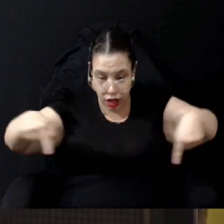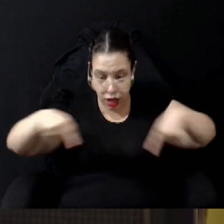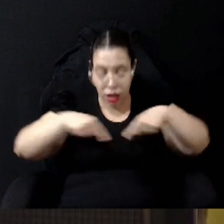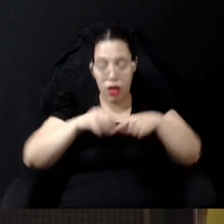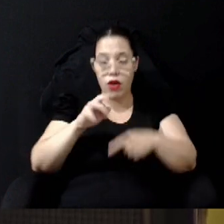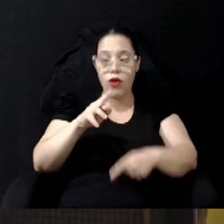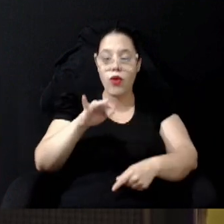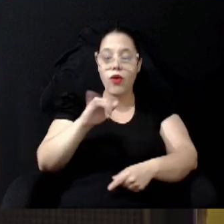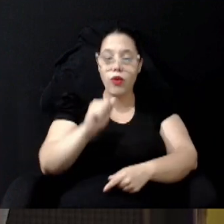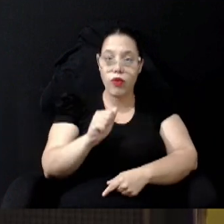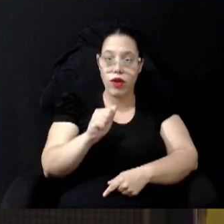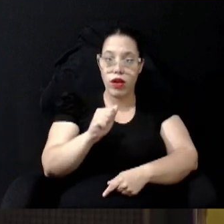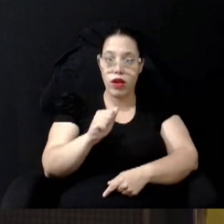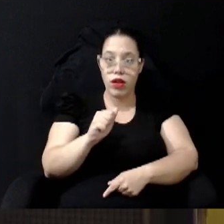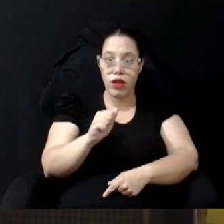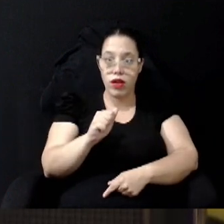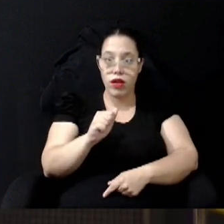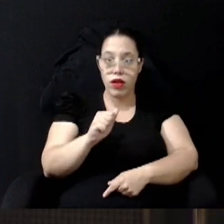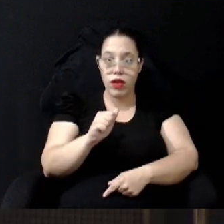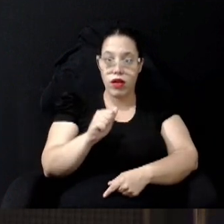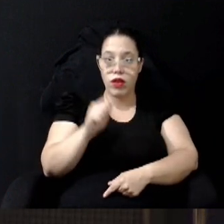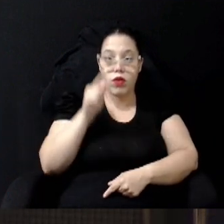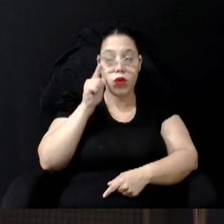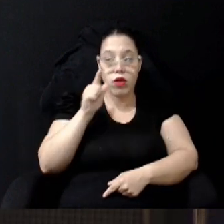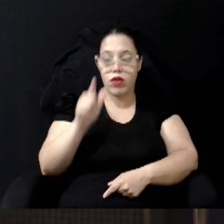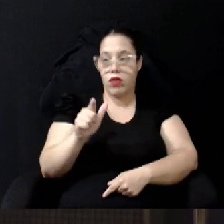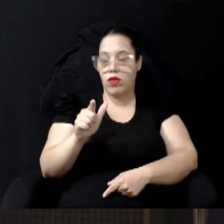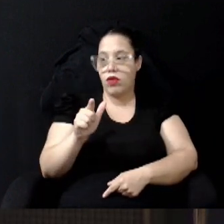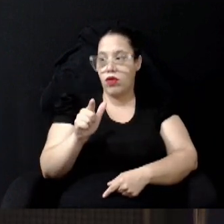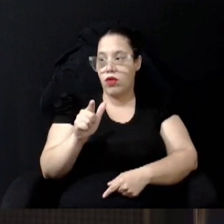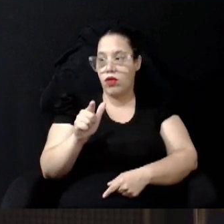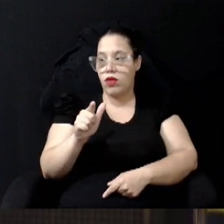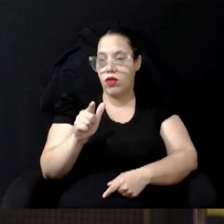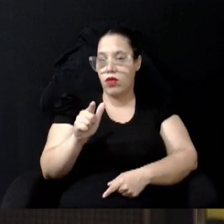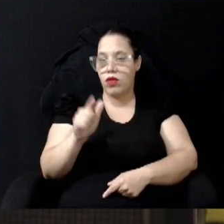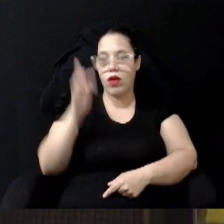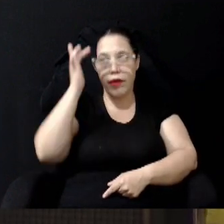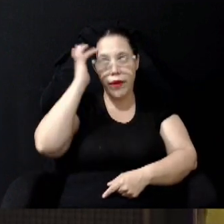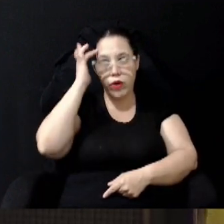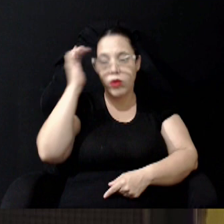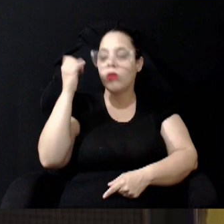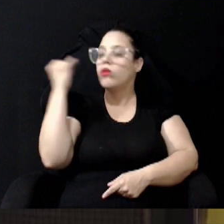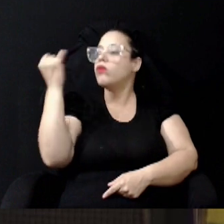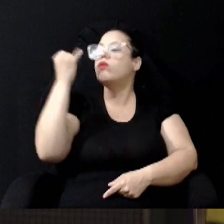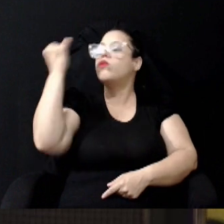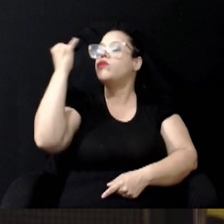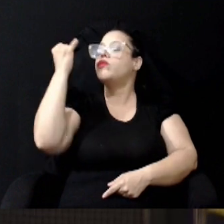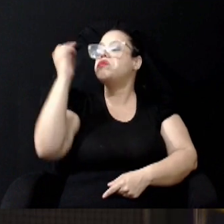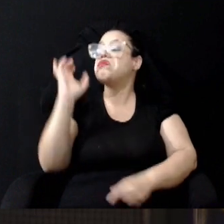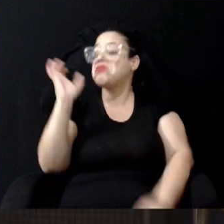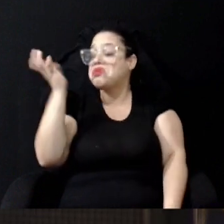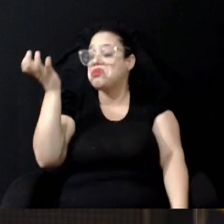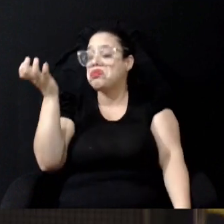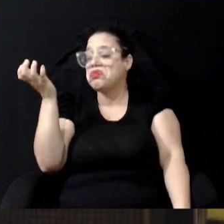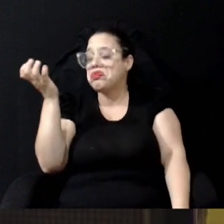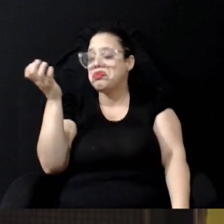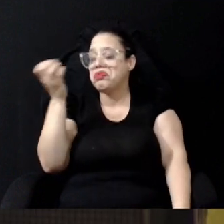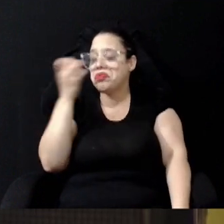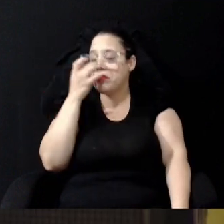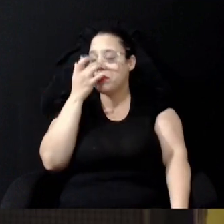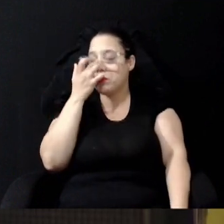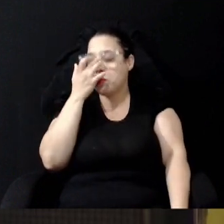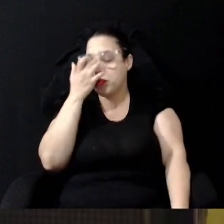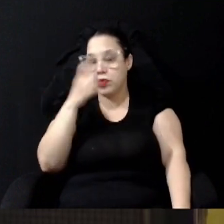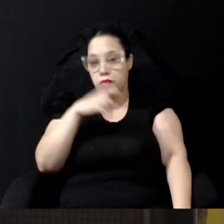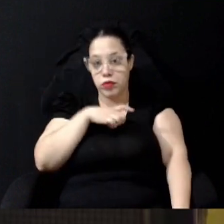Afromix, que nós considerávamos muito importante que isso ocorresse, nós tivemos que